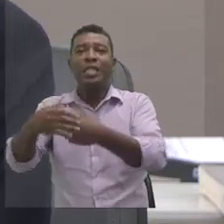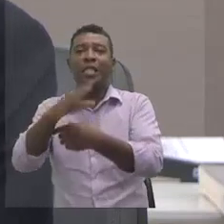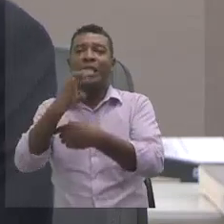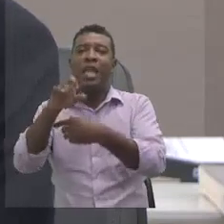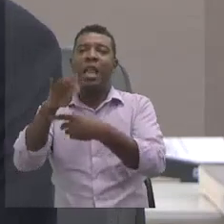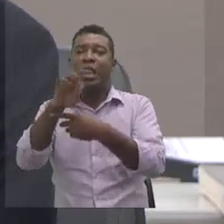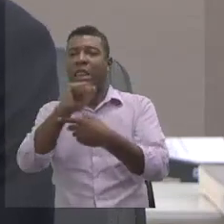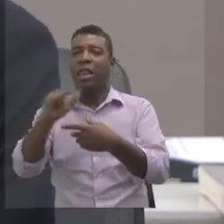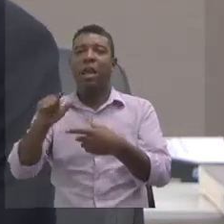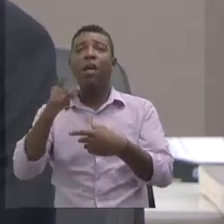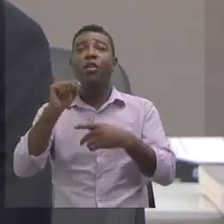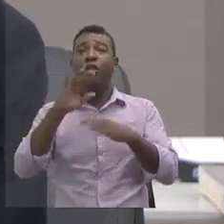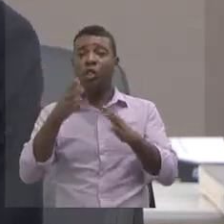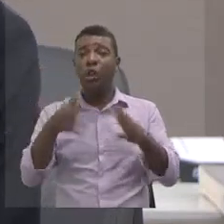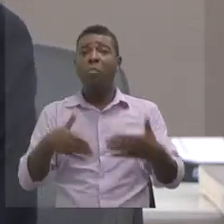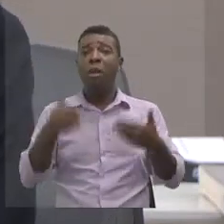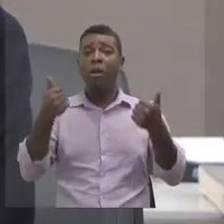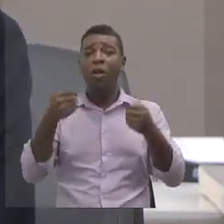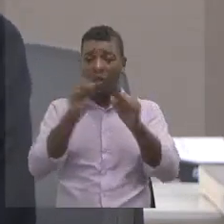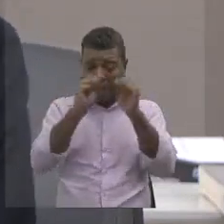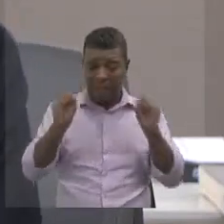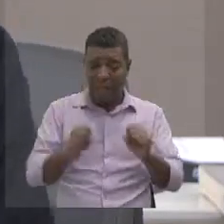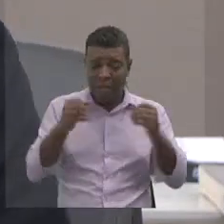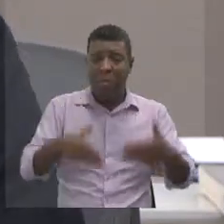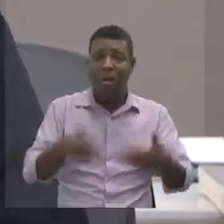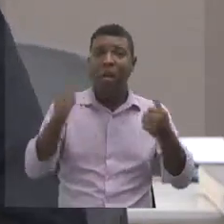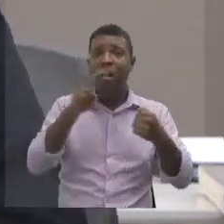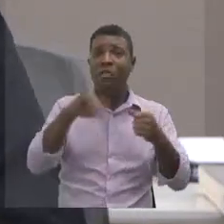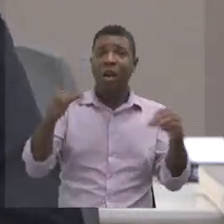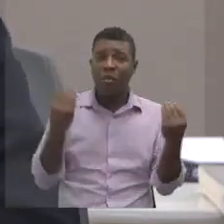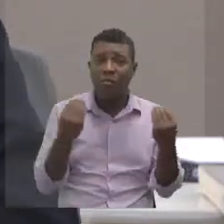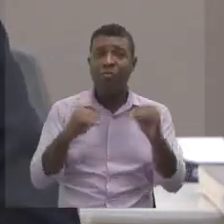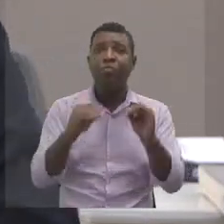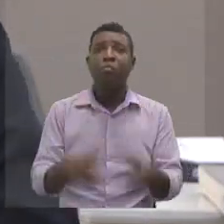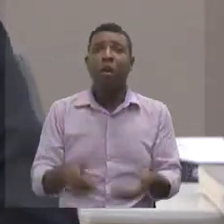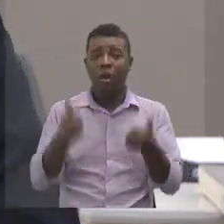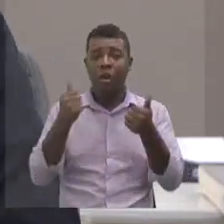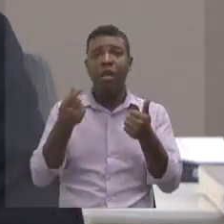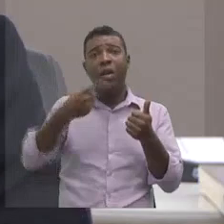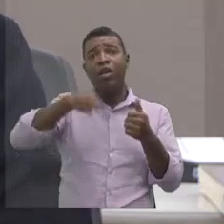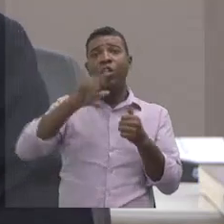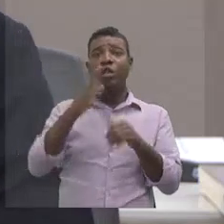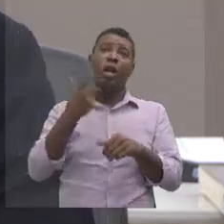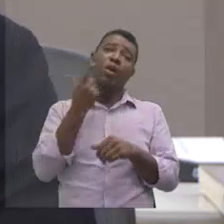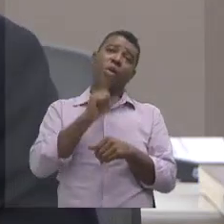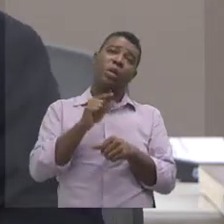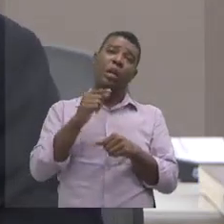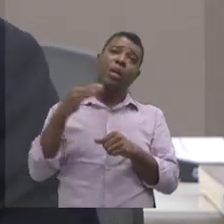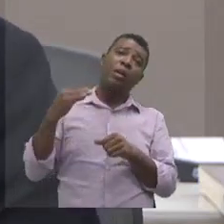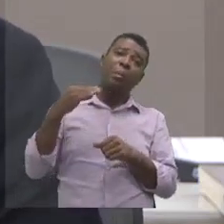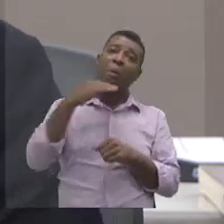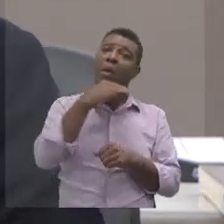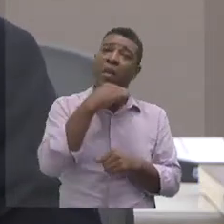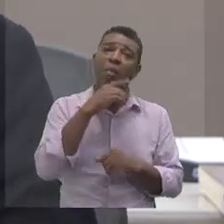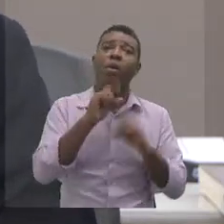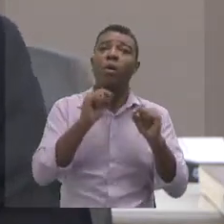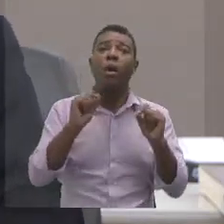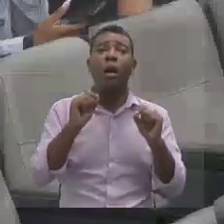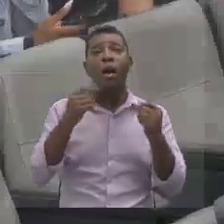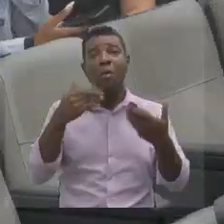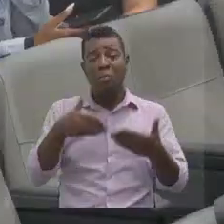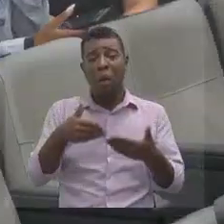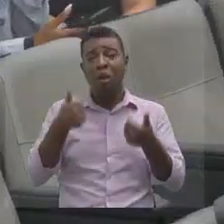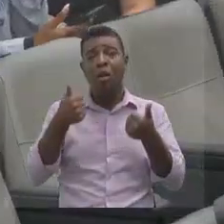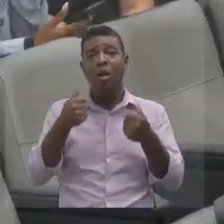que vai ser ainda trocado vai ser implementado outras melhorias então a gente já consegue perceber né melhorias ainda incipientes porque também